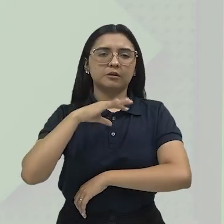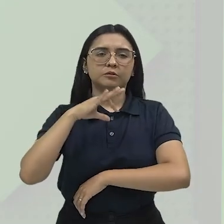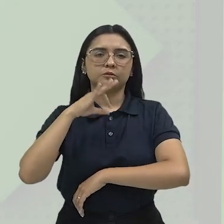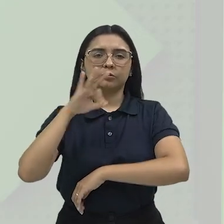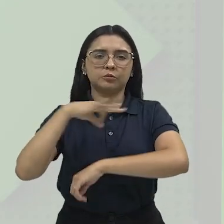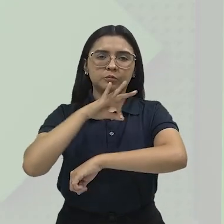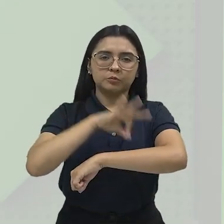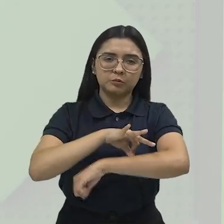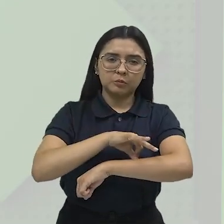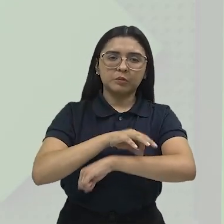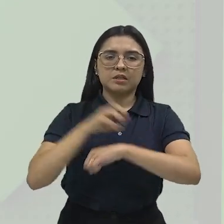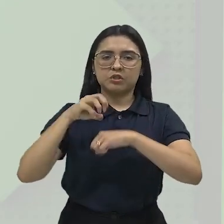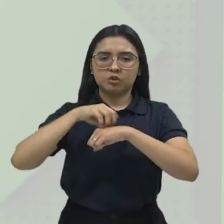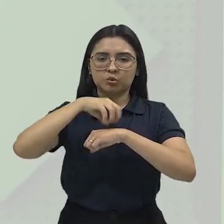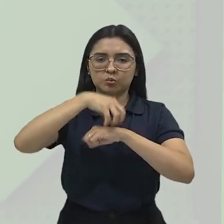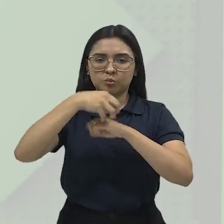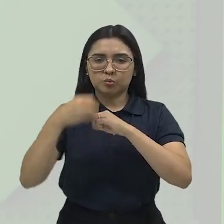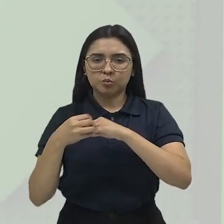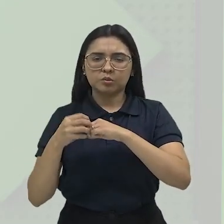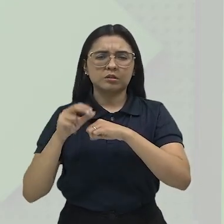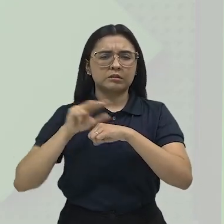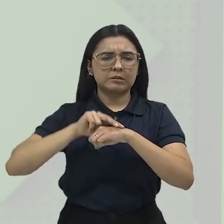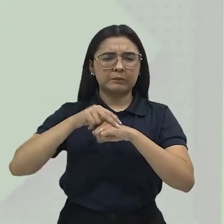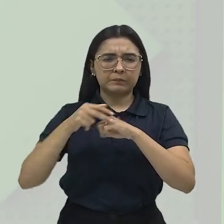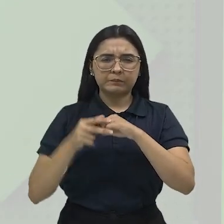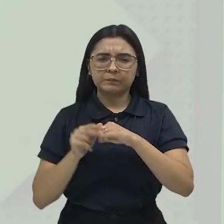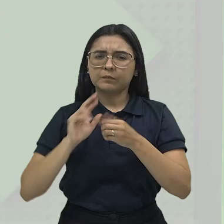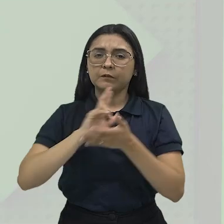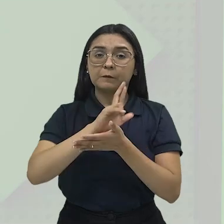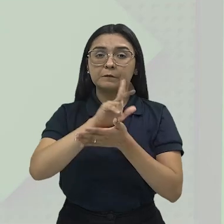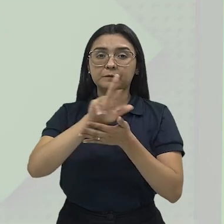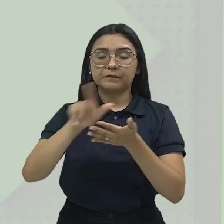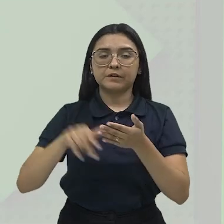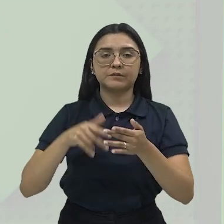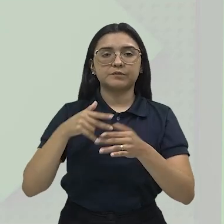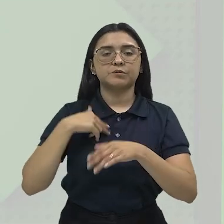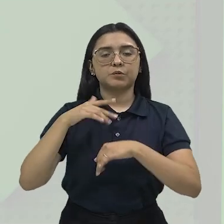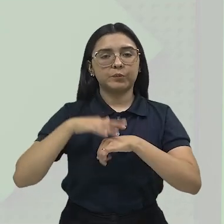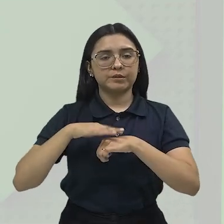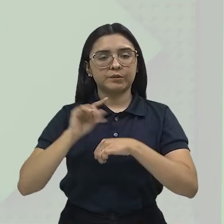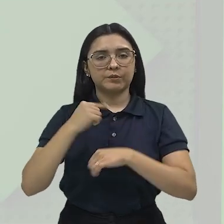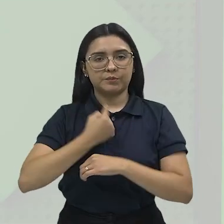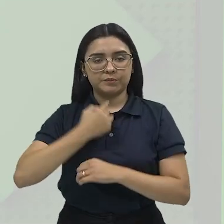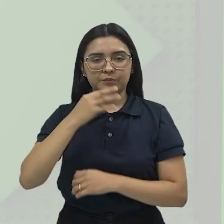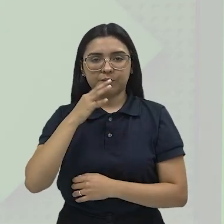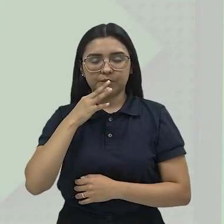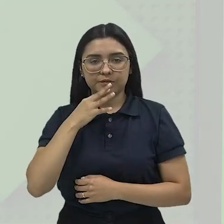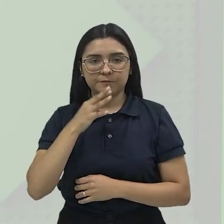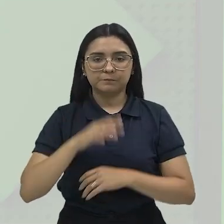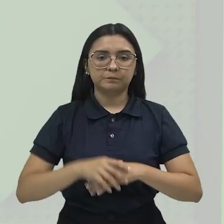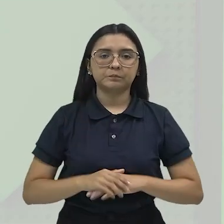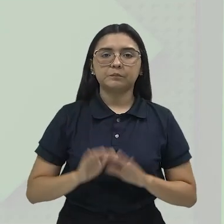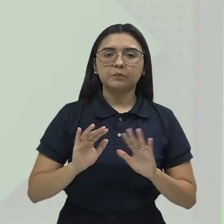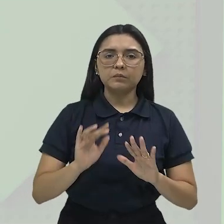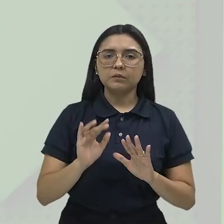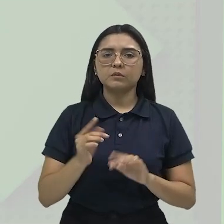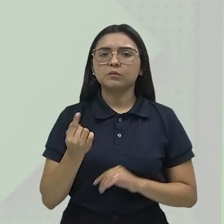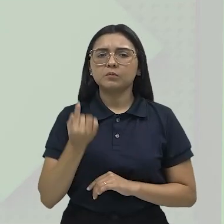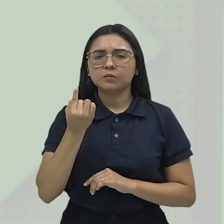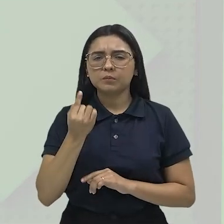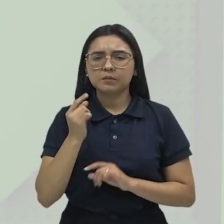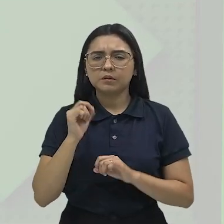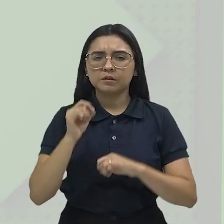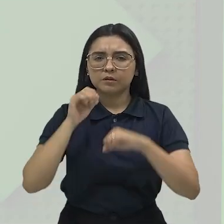de chikungunya. São várias doenças que nós conhecemos, né? E uma delas, que é